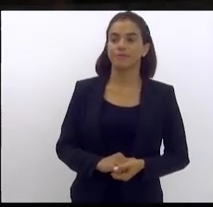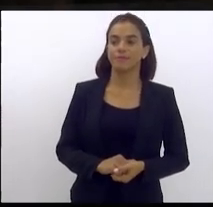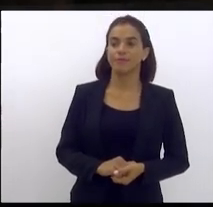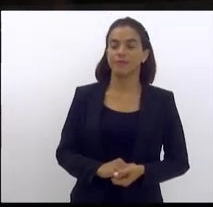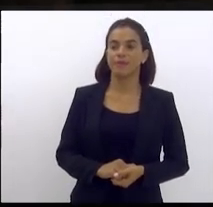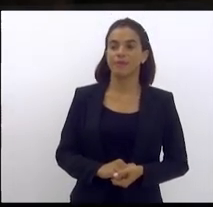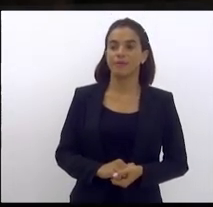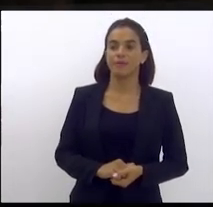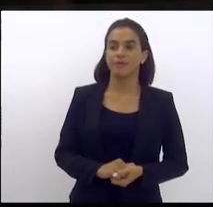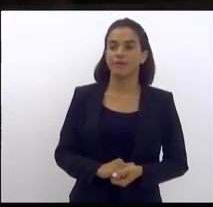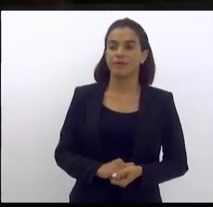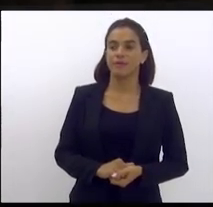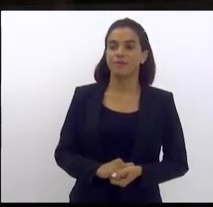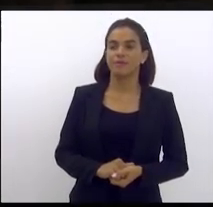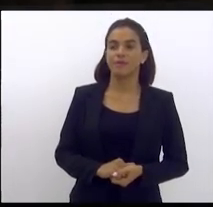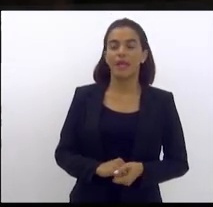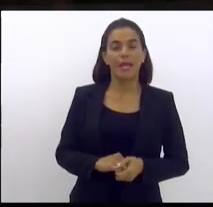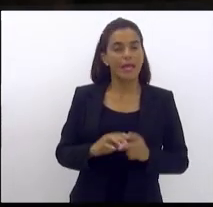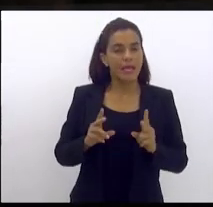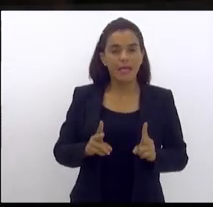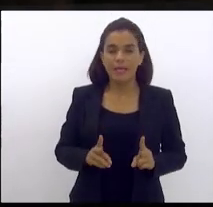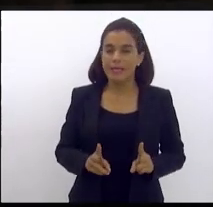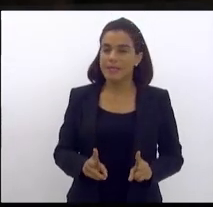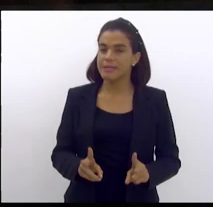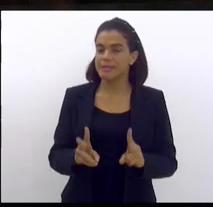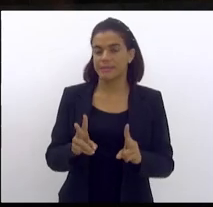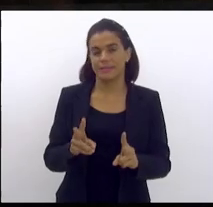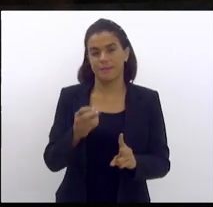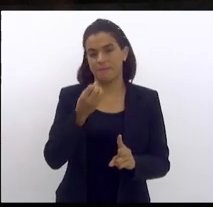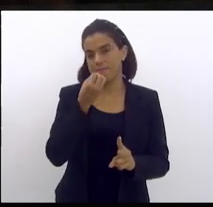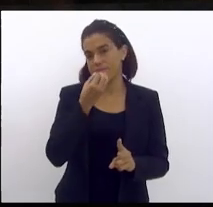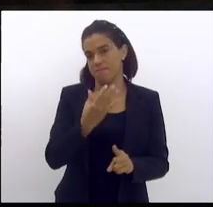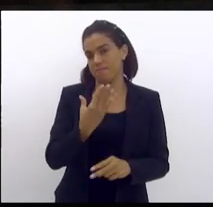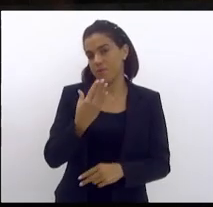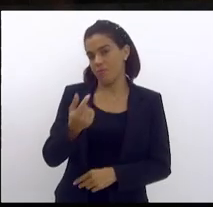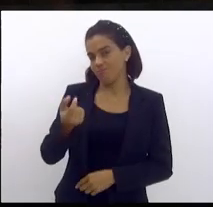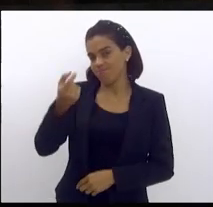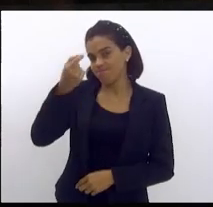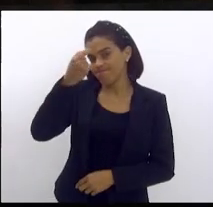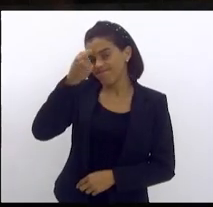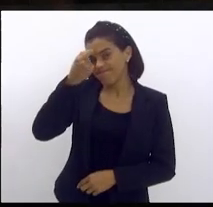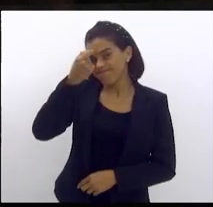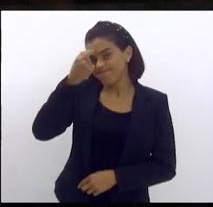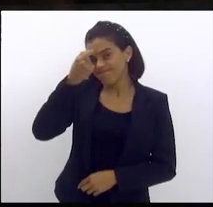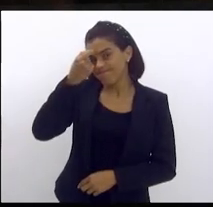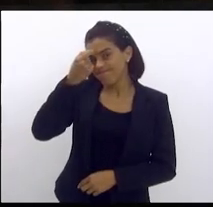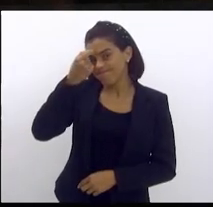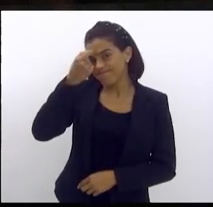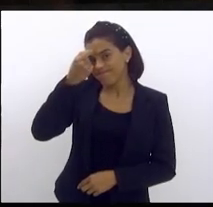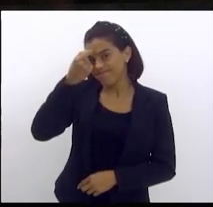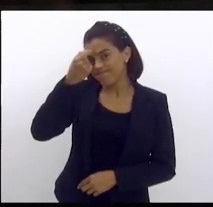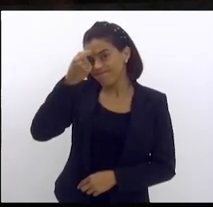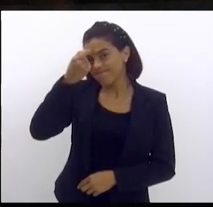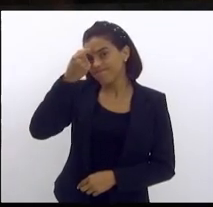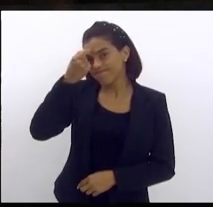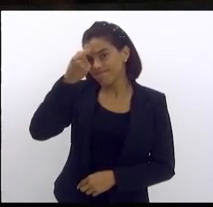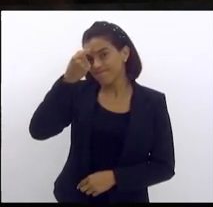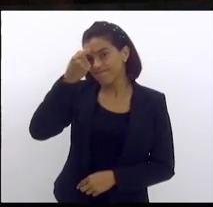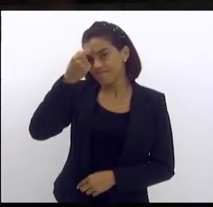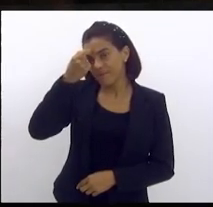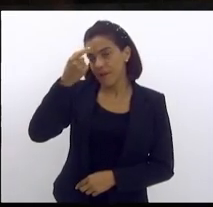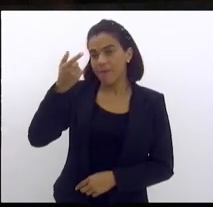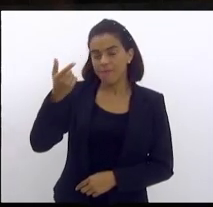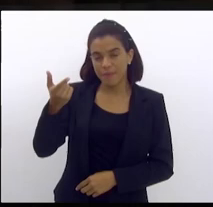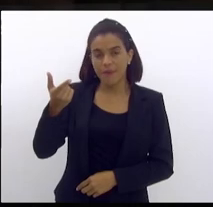e mas eu é sempre bom lembrar né eu vejo as pessoas às vezes porque desenvolveu muito o